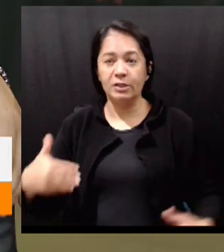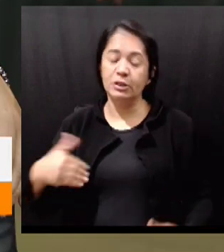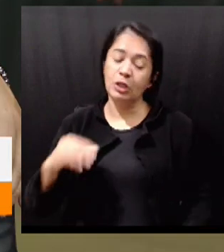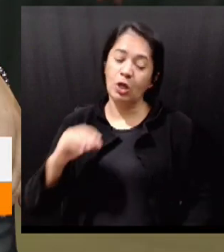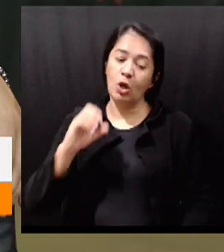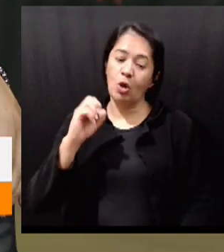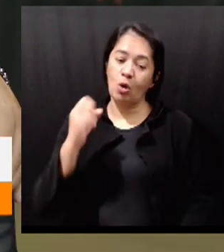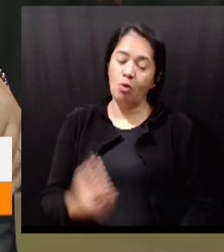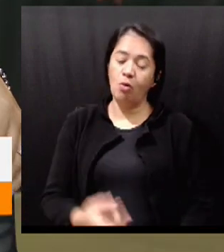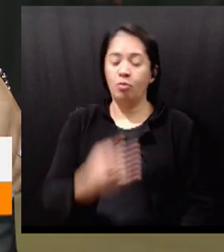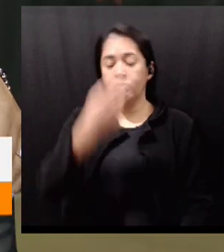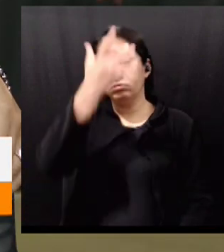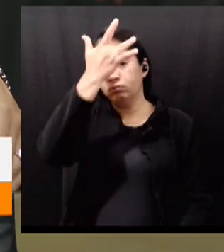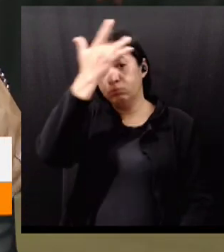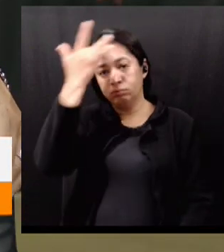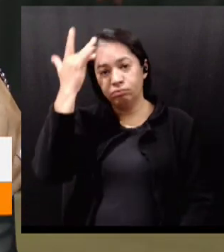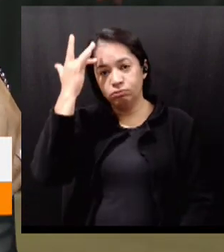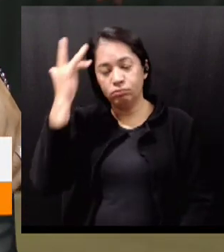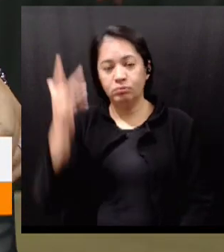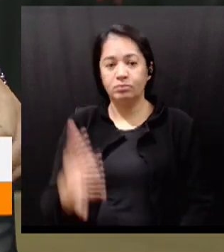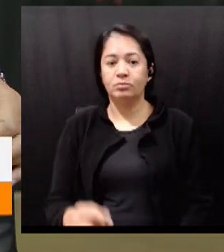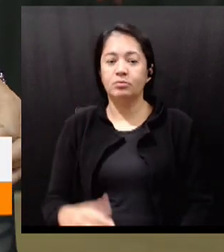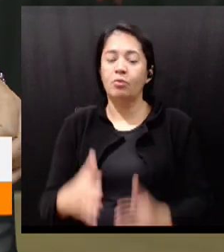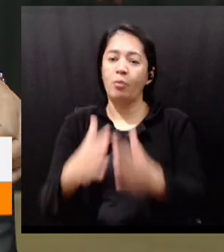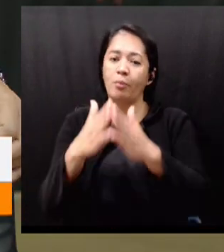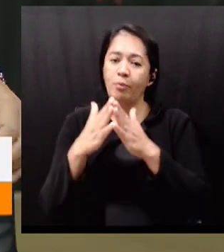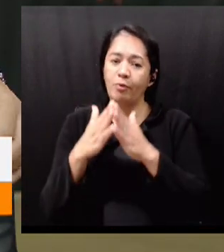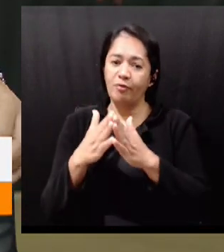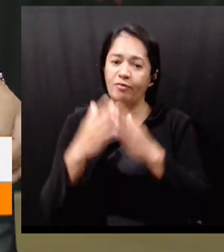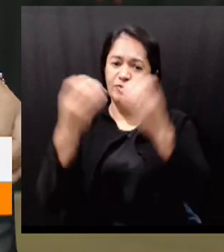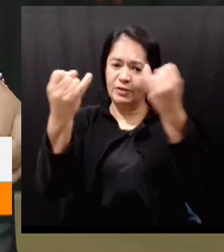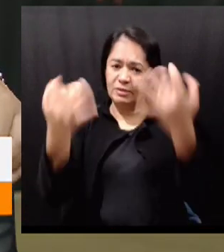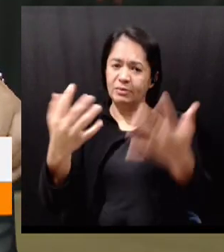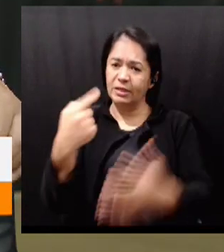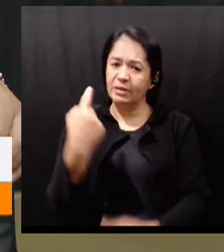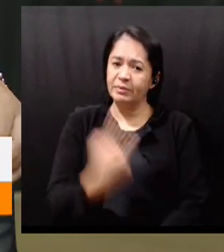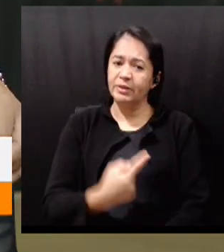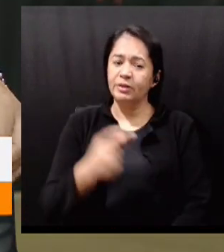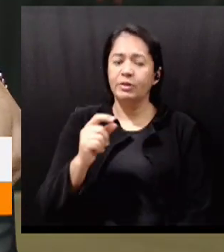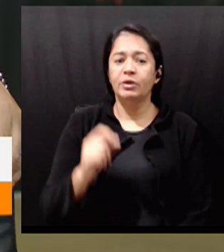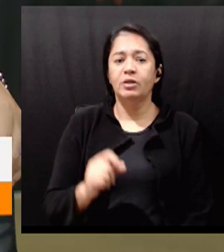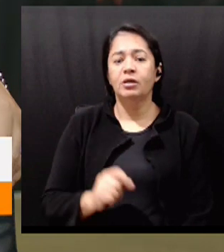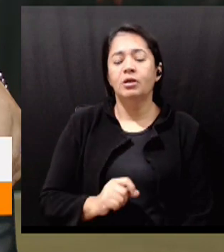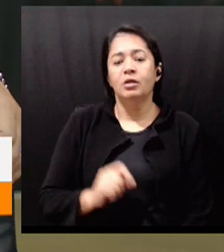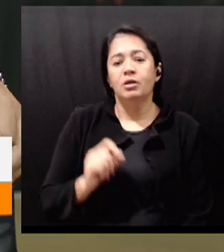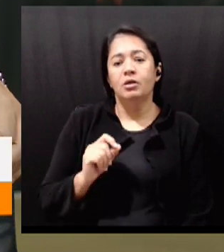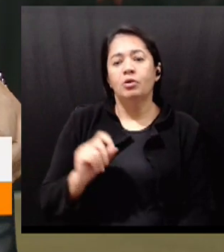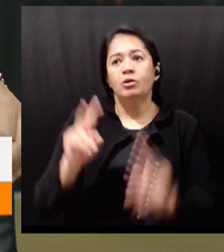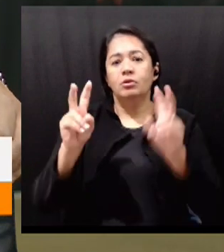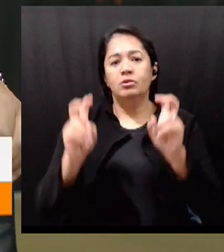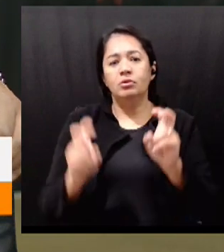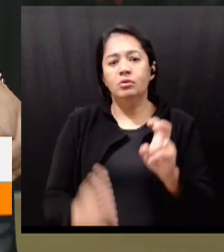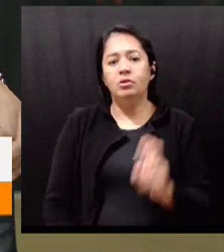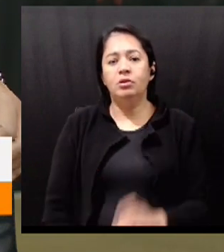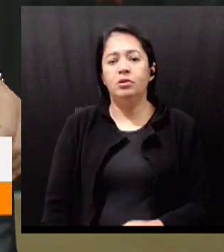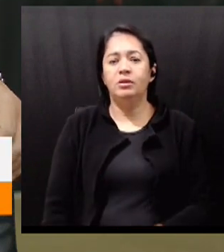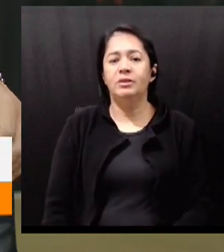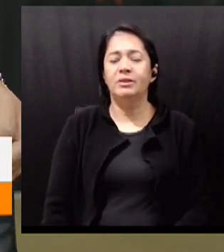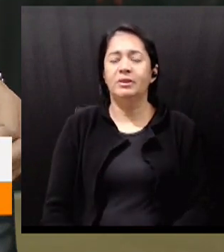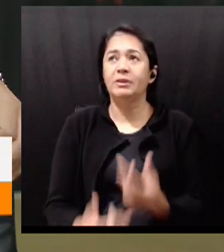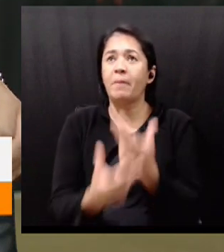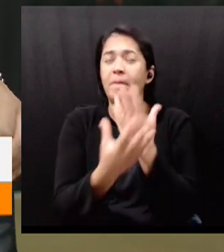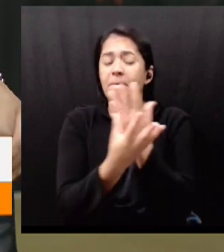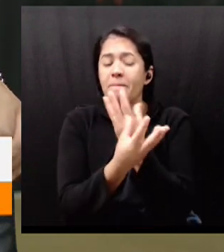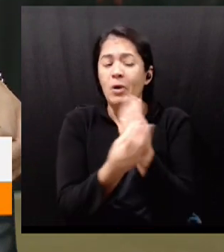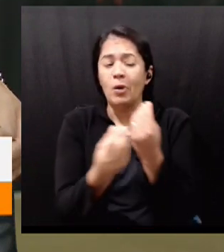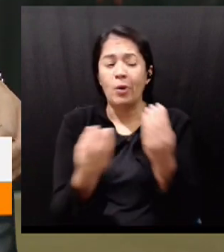Então, eu gostaria que você, explicasse pra gente, Lucilene, a questão dessa sobrecarga, né, a gente está falando hoje